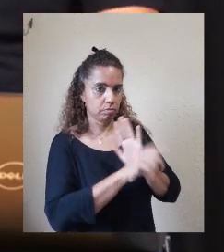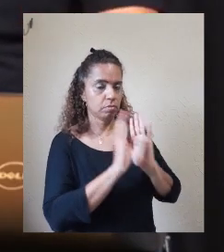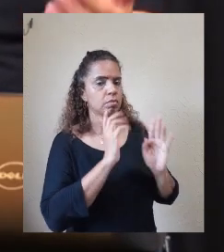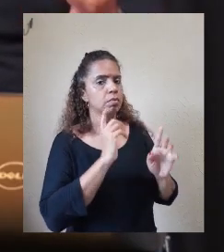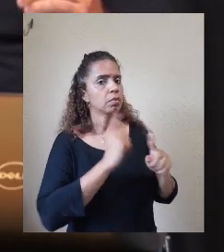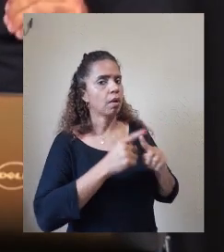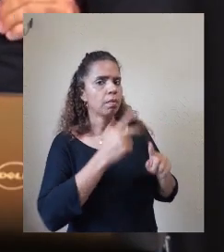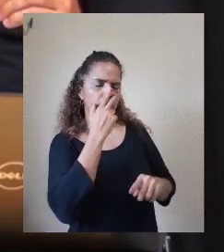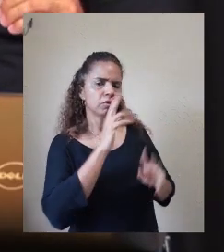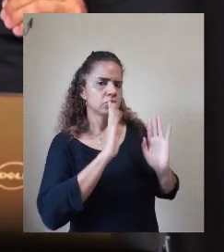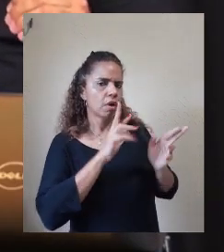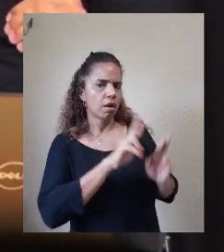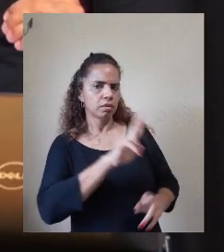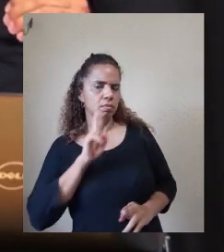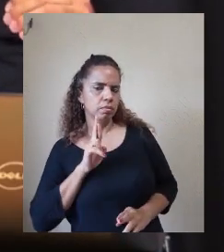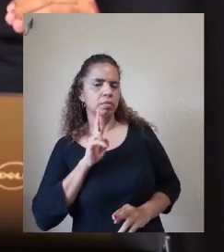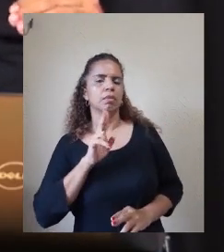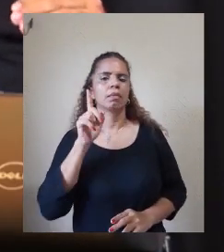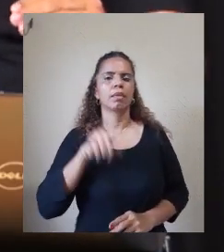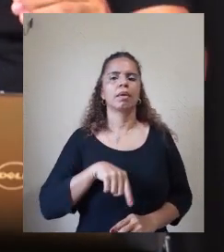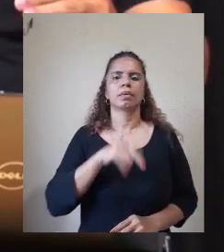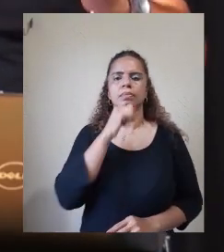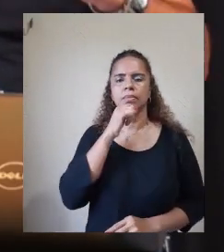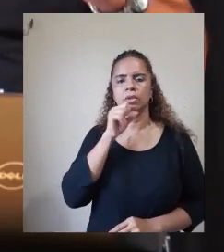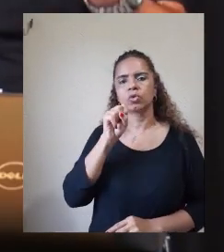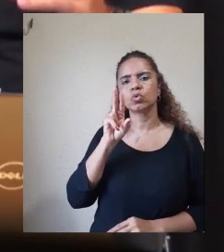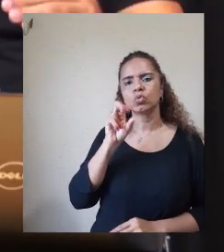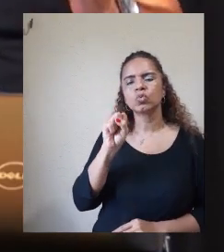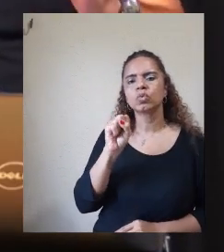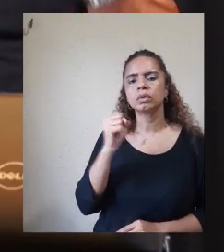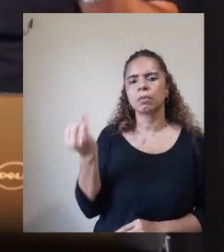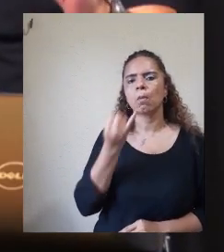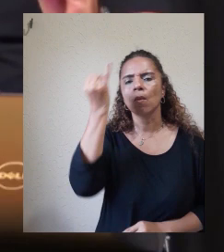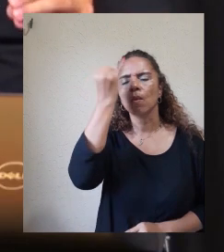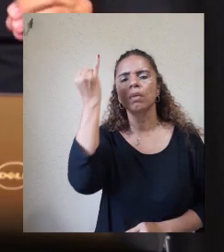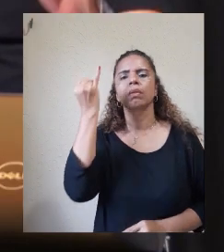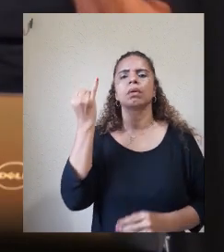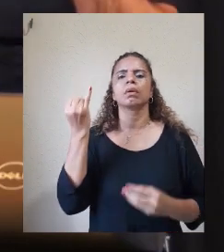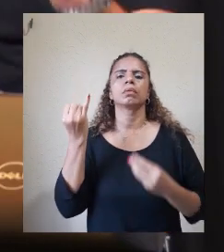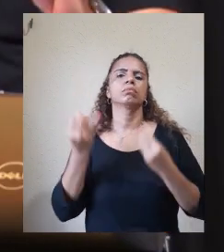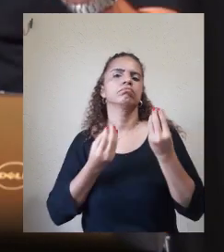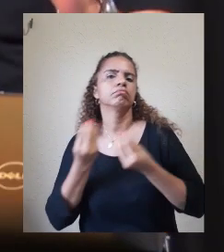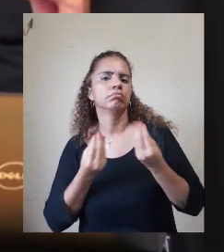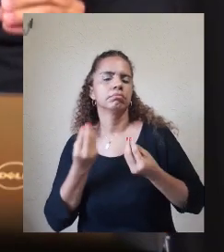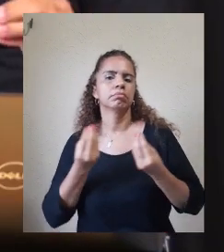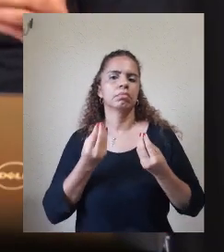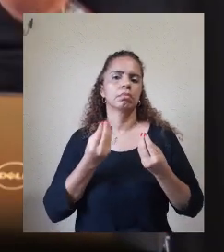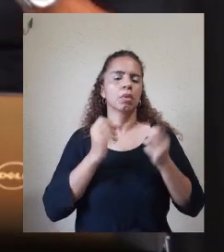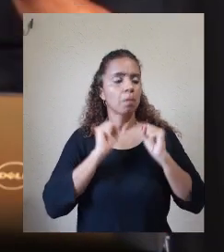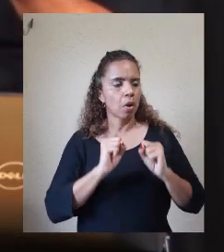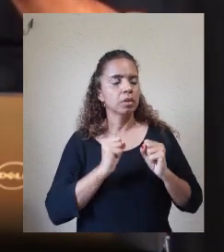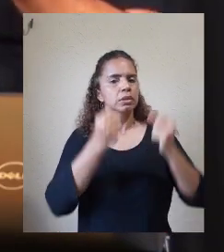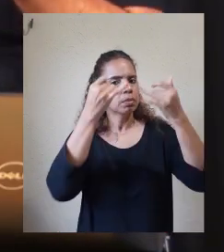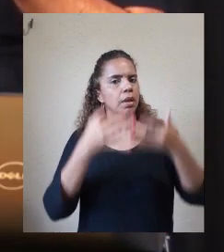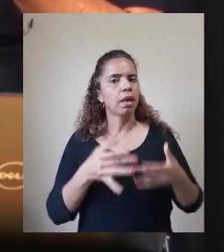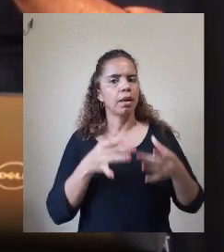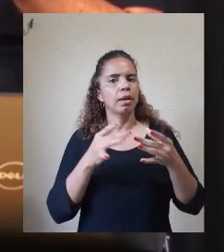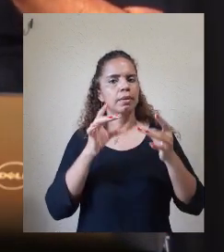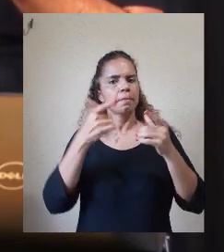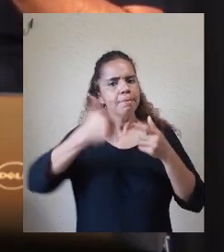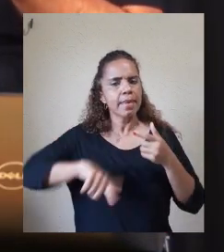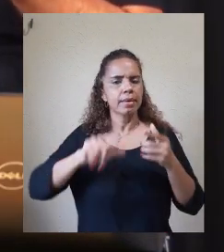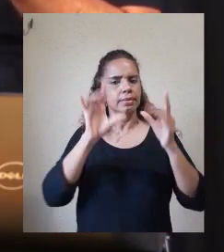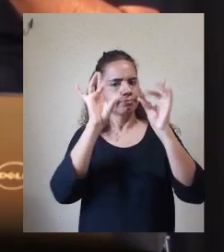relevância do SUS na contenção da epidemia? Eu acho que tem a relevância, a gente já falou um pouco, mas pode pontuar mais nessa questão efetiva do SUS.